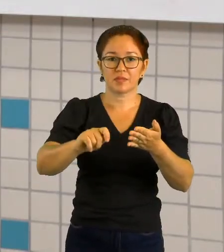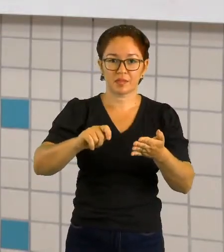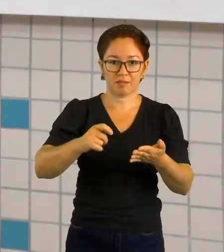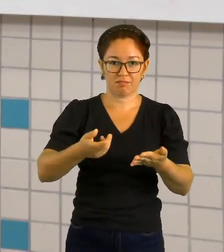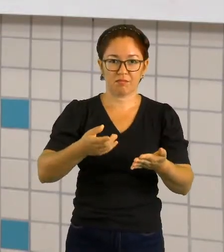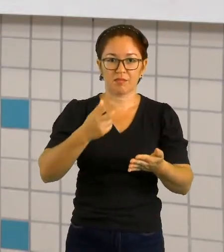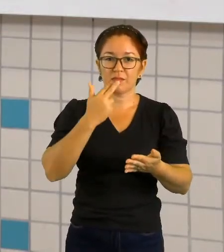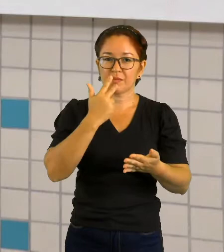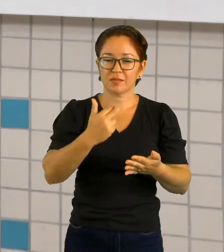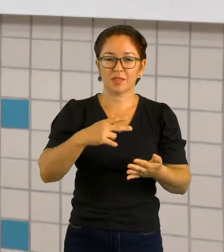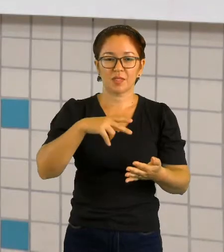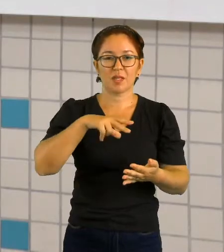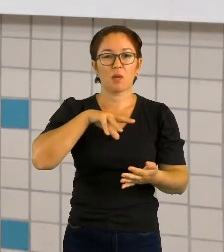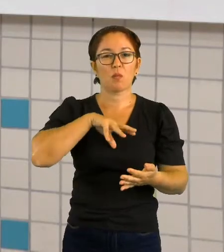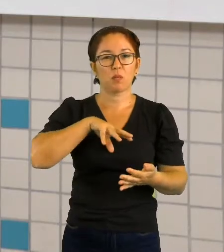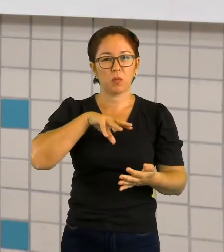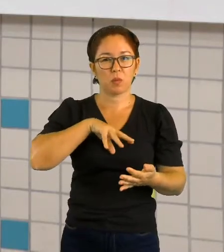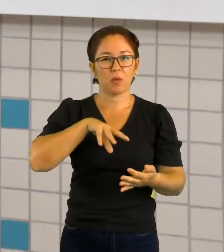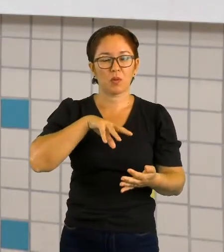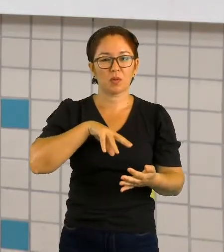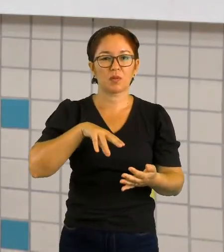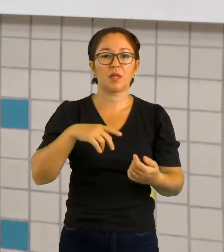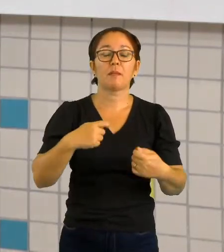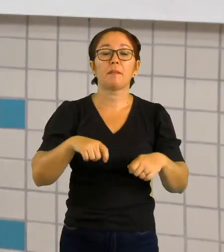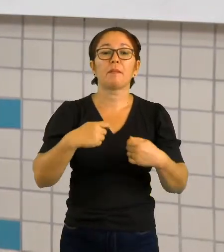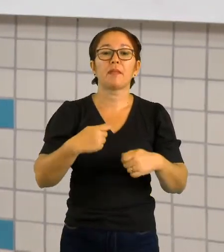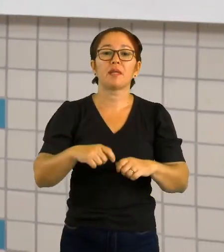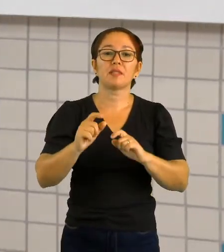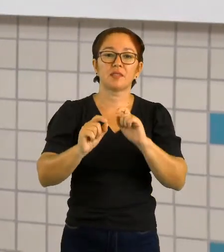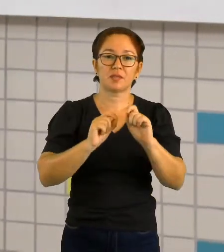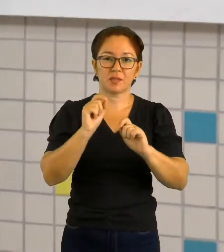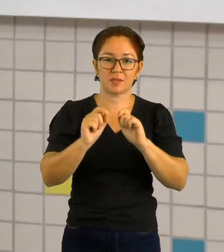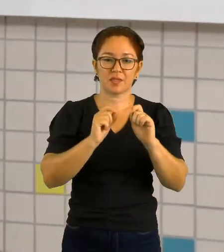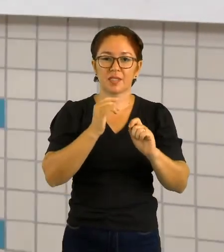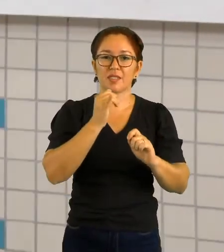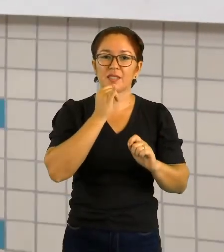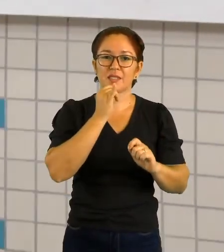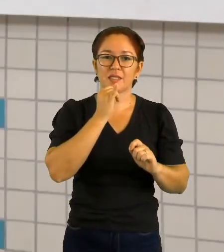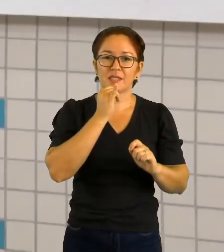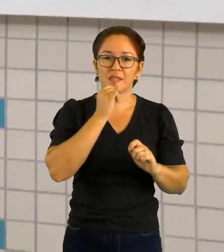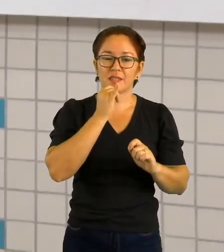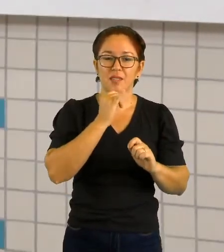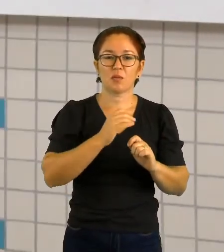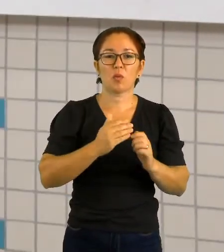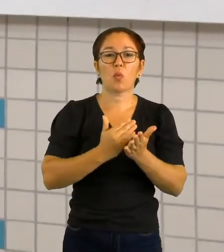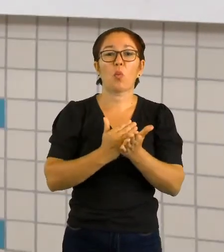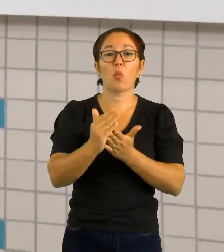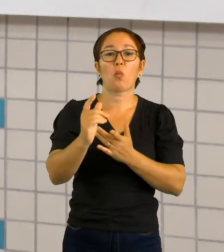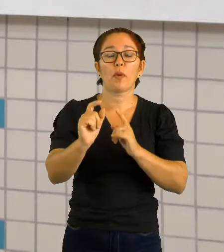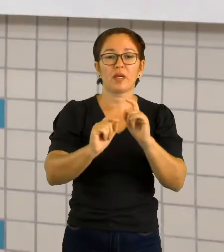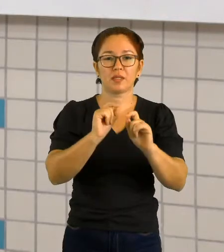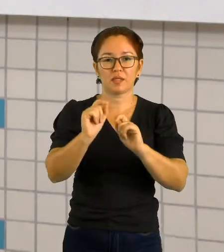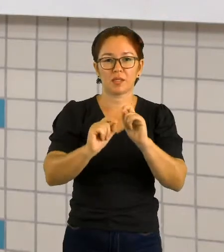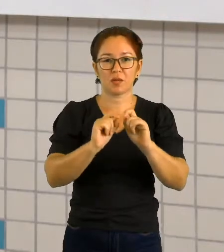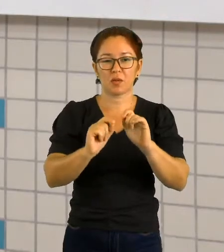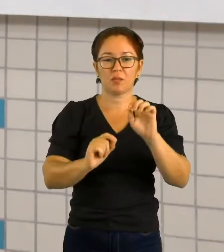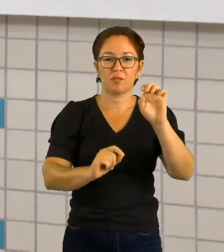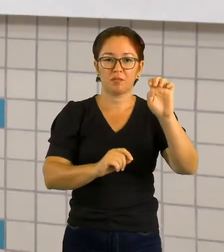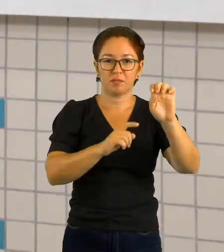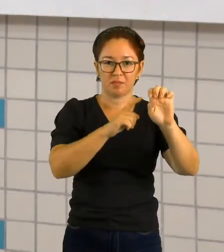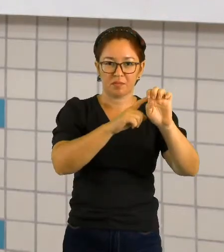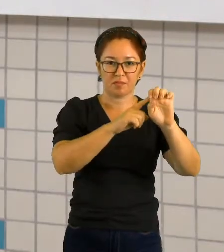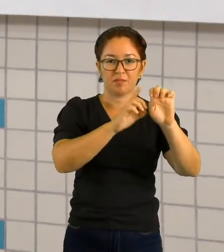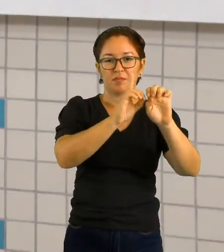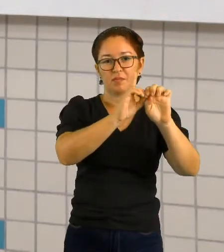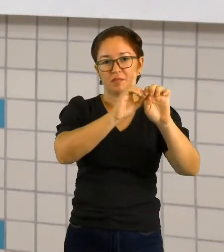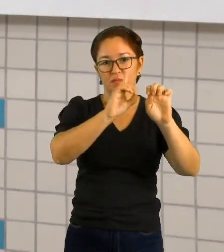portuguesa, ela começa da esquerda e vai para a direita. Eu tenho que respeitar a margem do meu